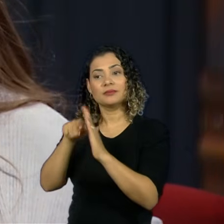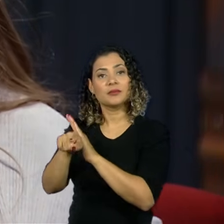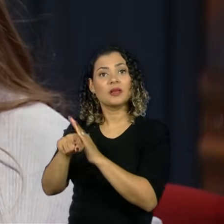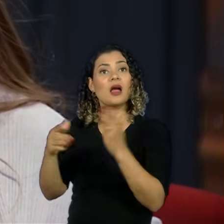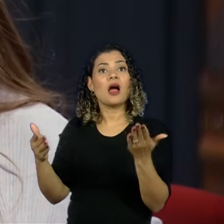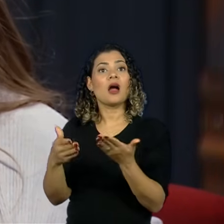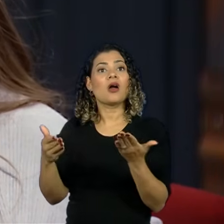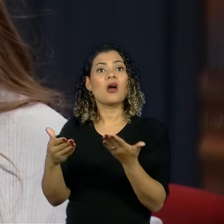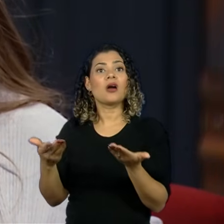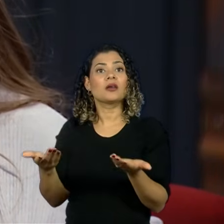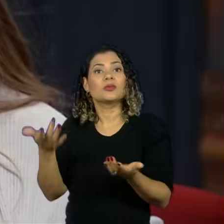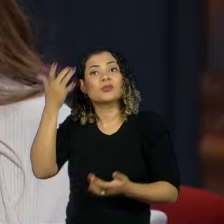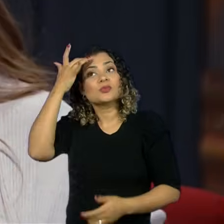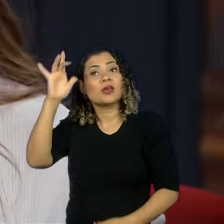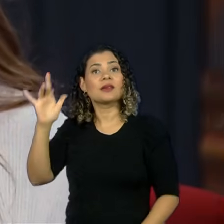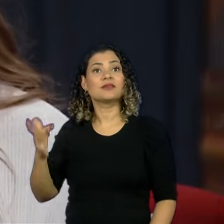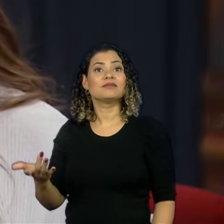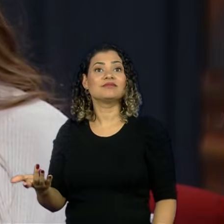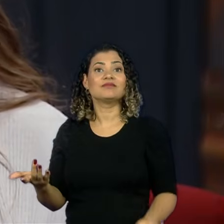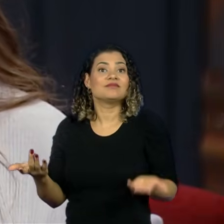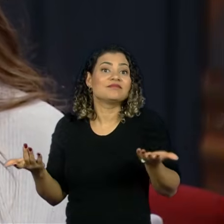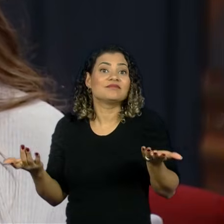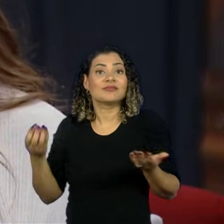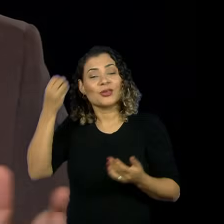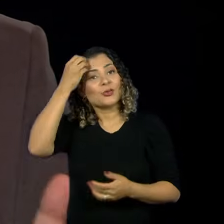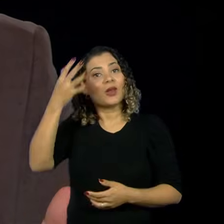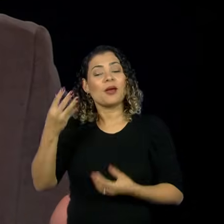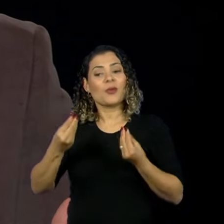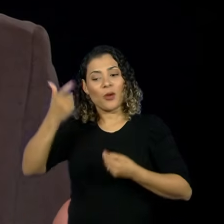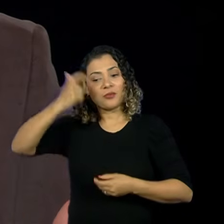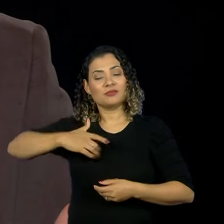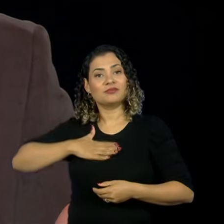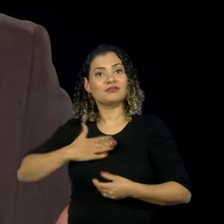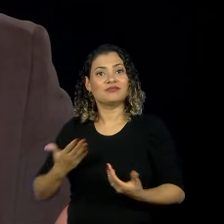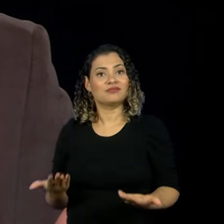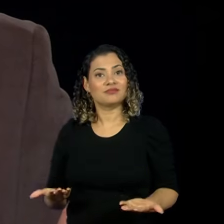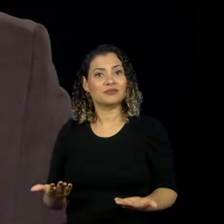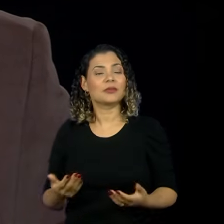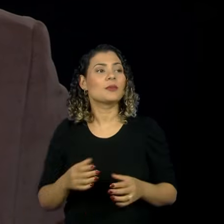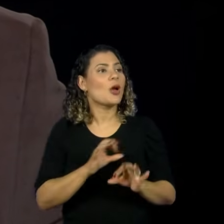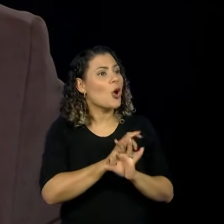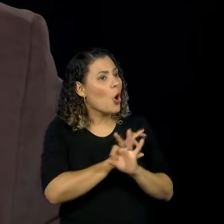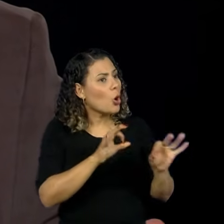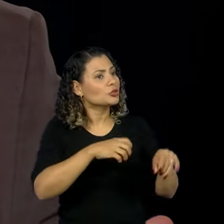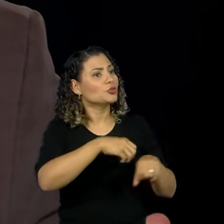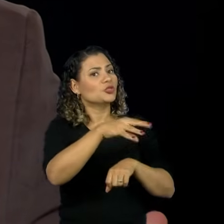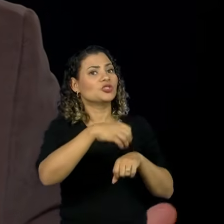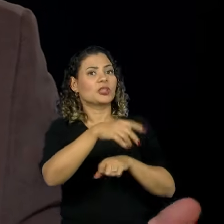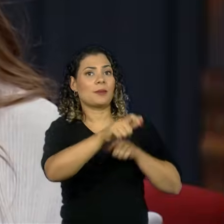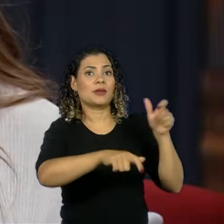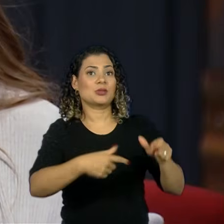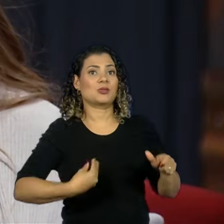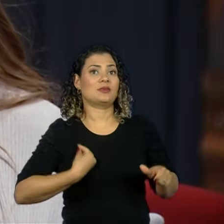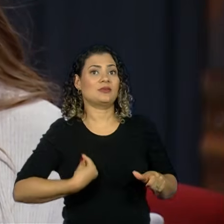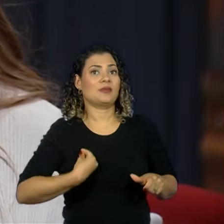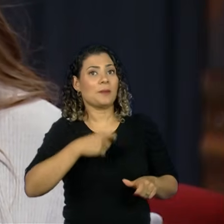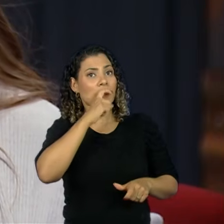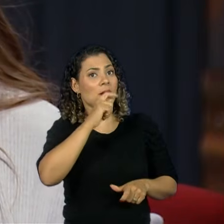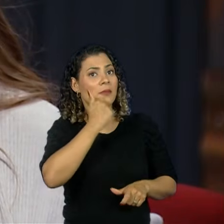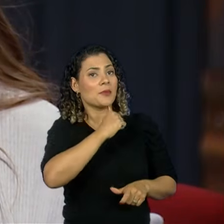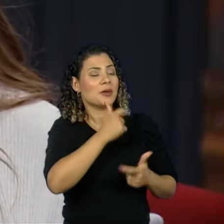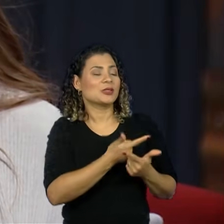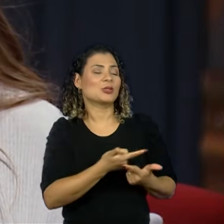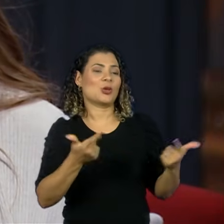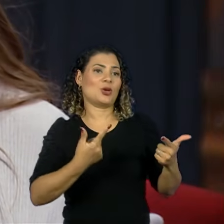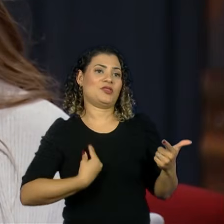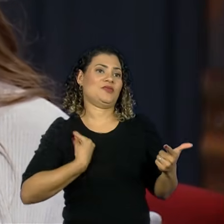quem se lembre disso. E eu não lembro. Mas é um ótimo recado para quem tem essa, Então, para de... essa sorte,